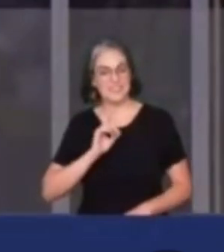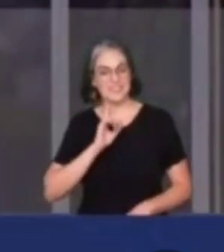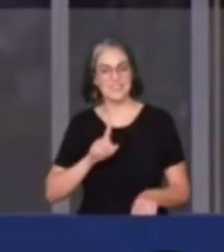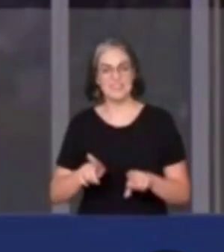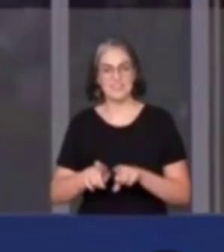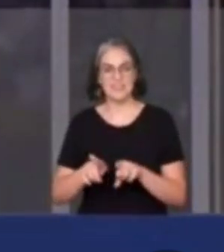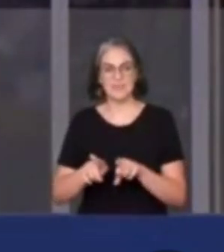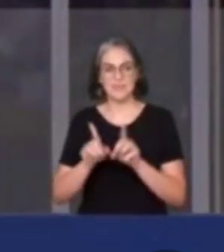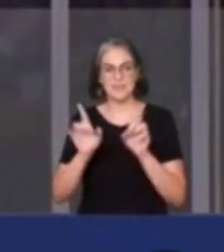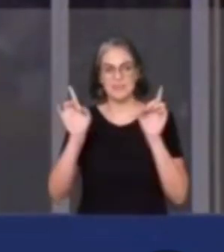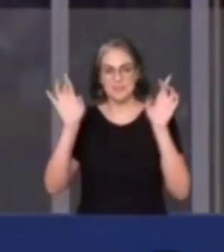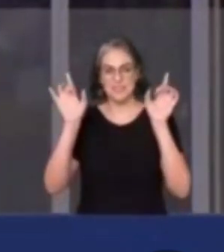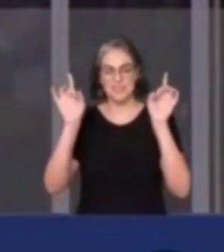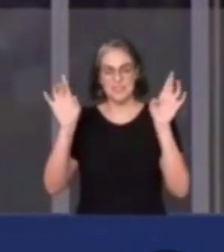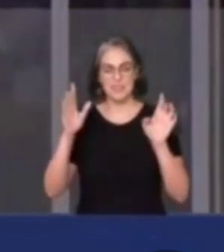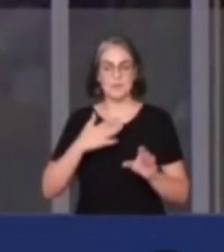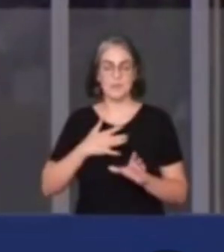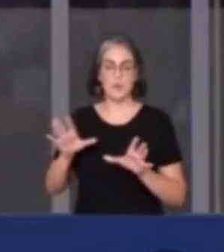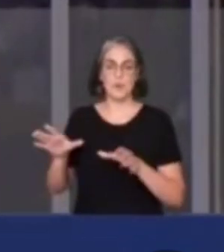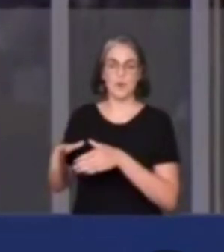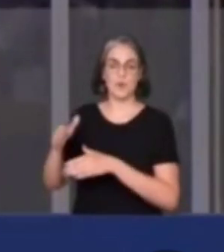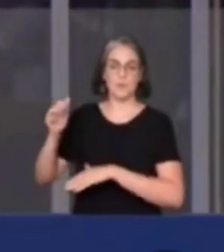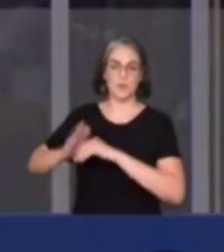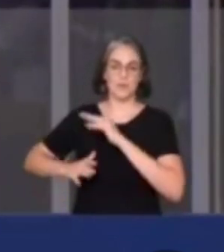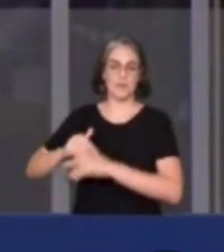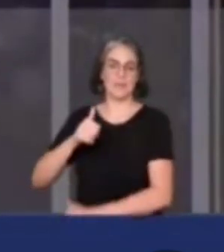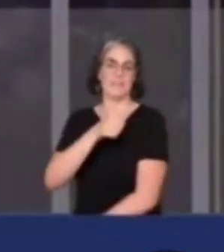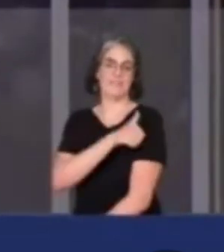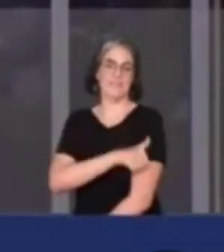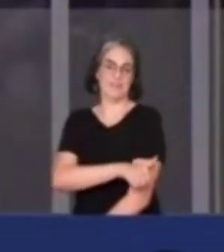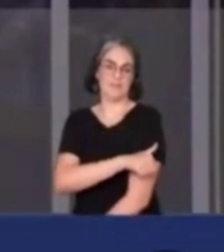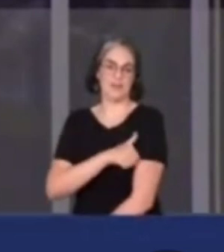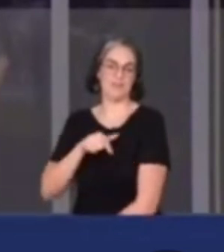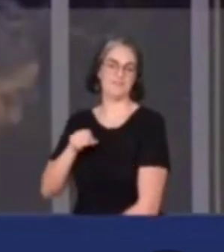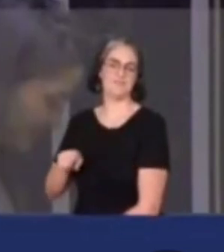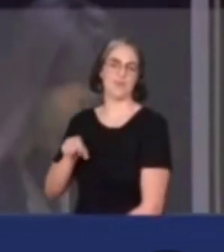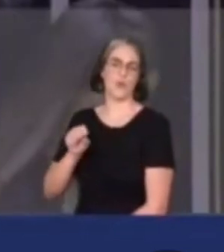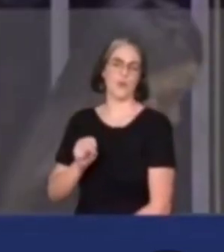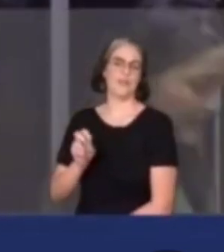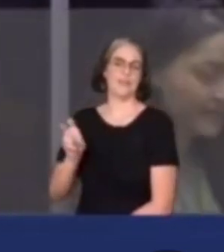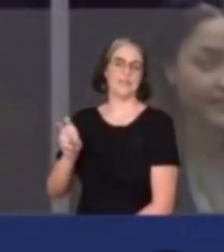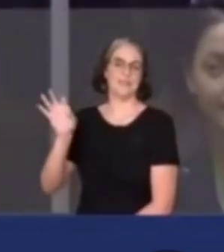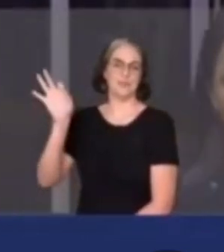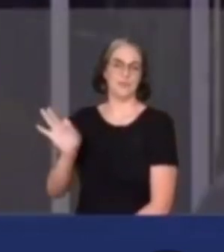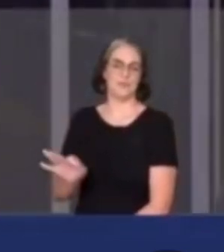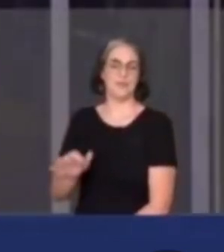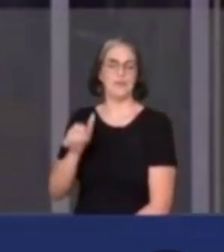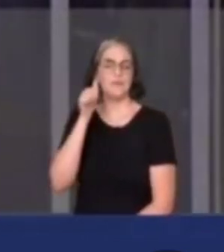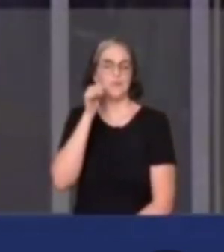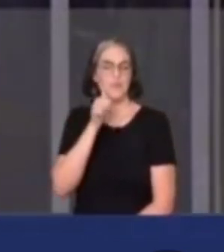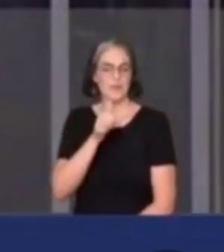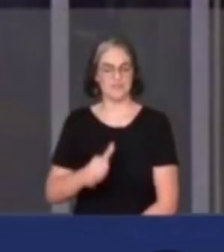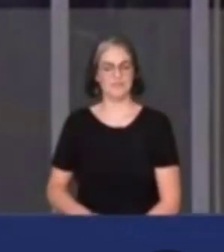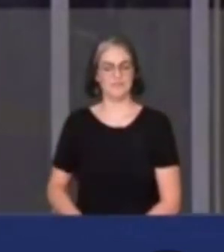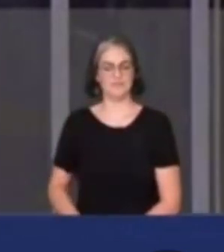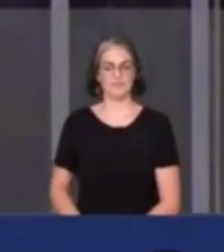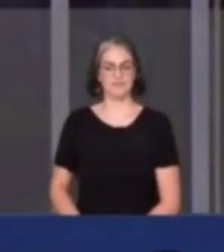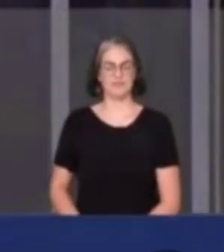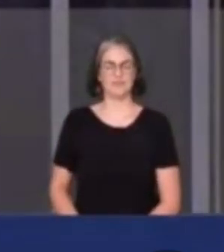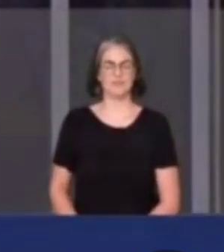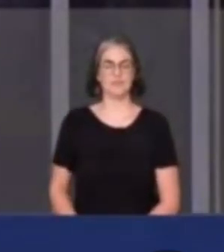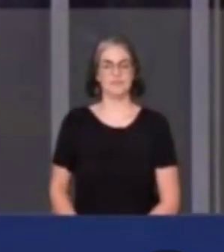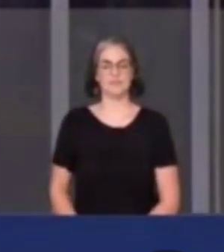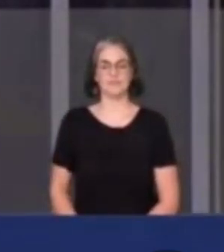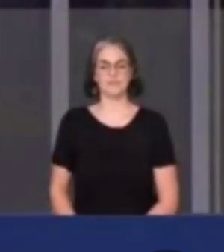a minha classe de enfermagem que é 85% de mulher isso senhora Presidente quero aproveitar